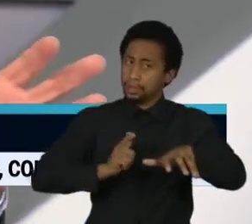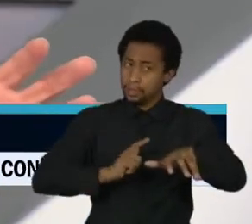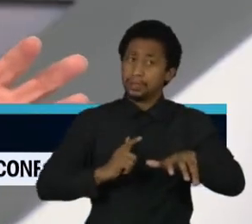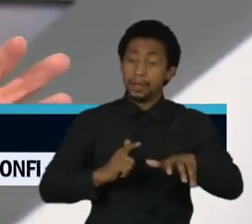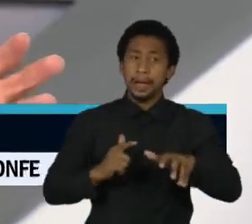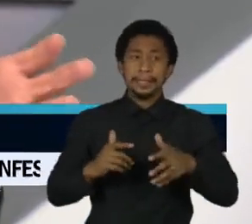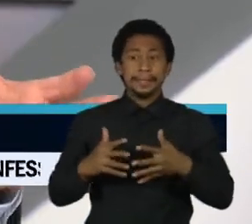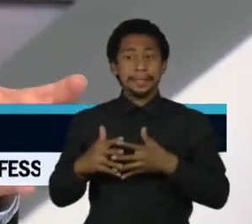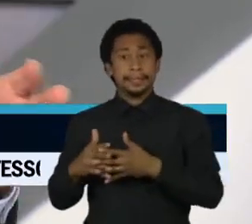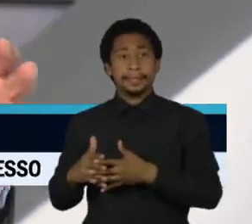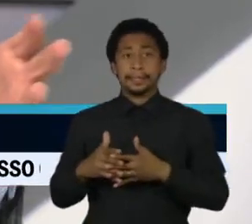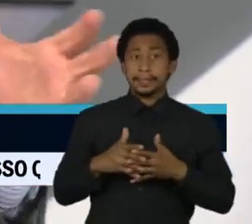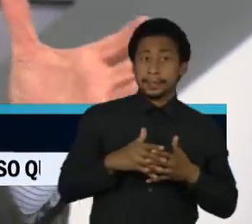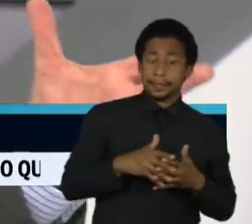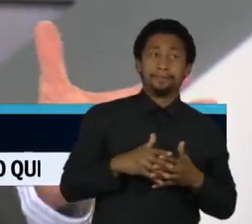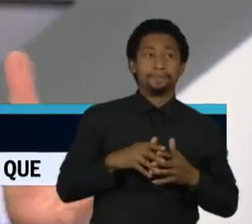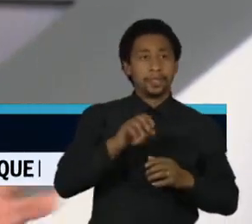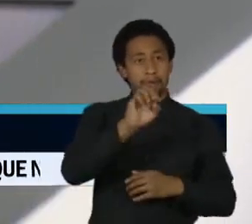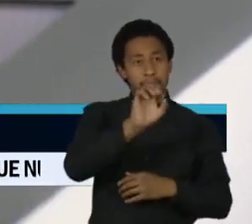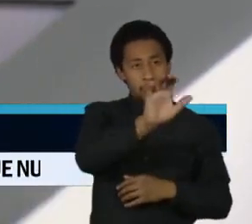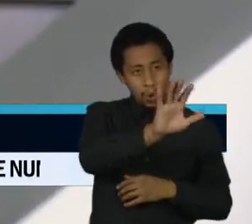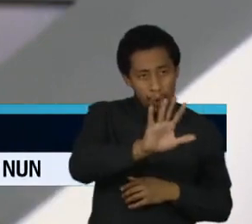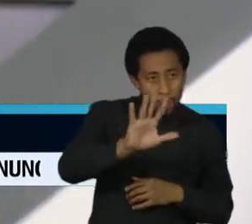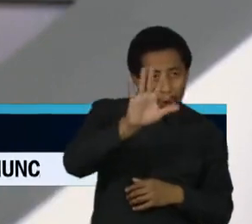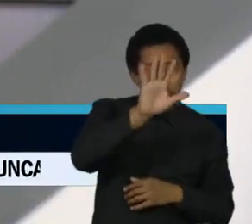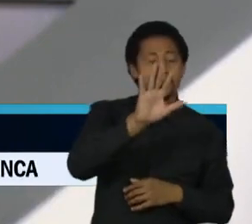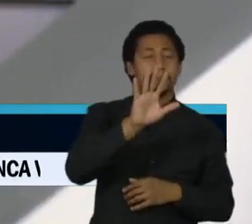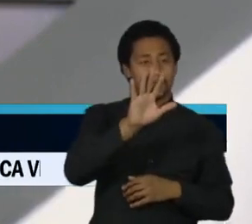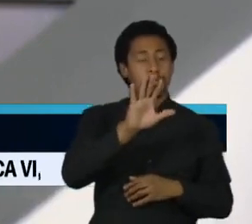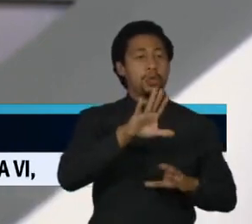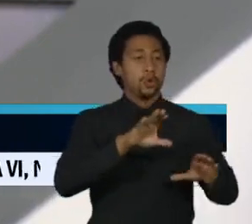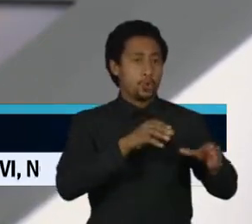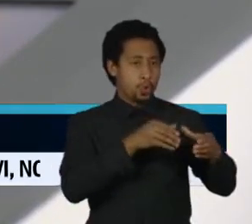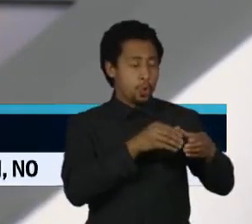lógica geopolítica da Europa e do